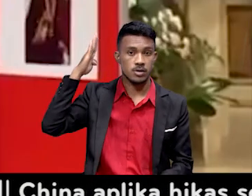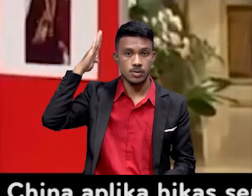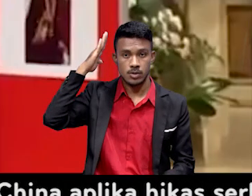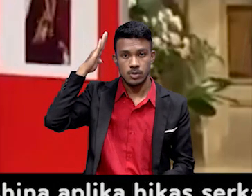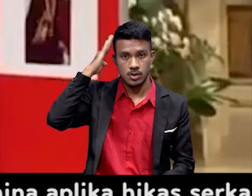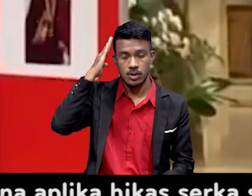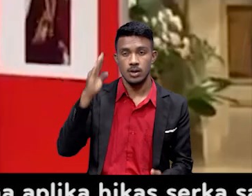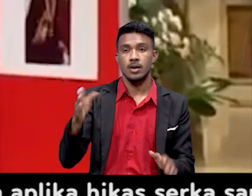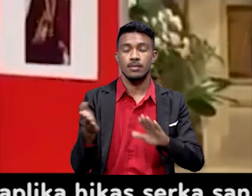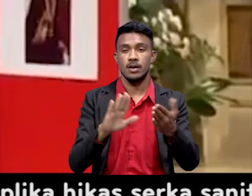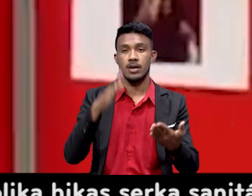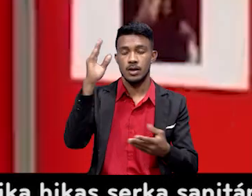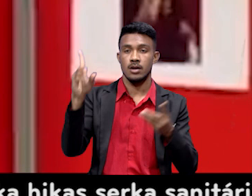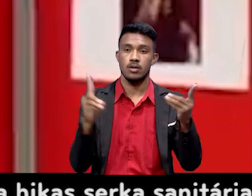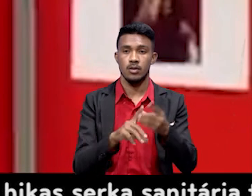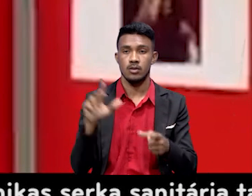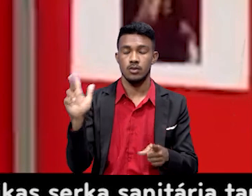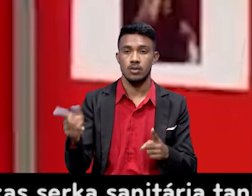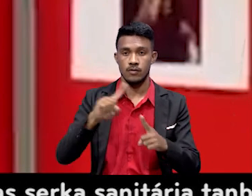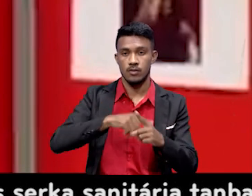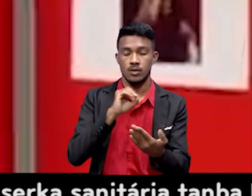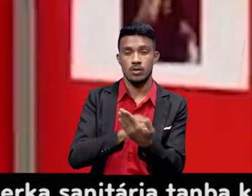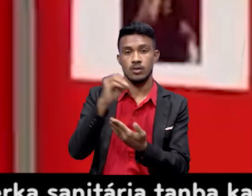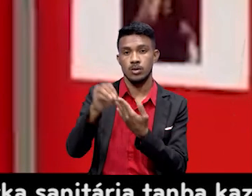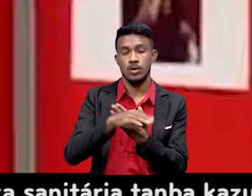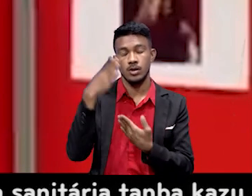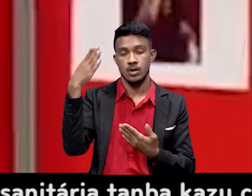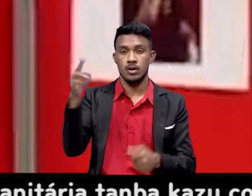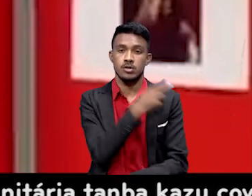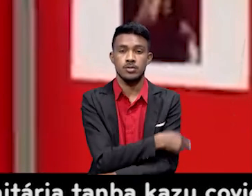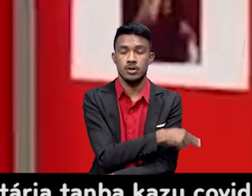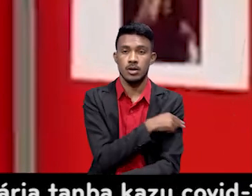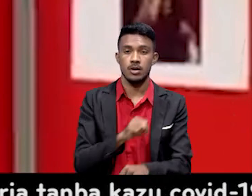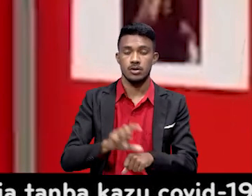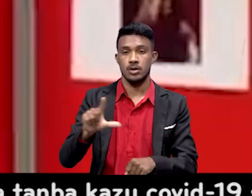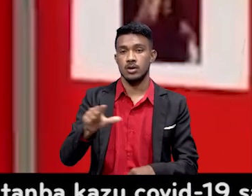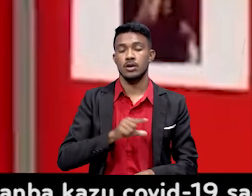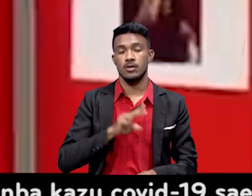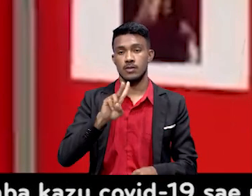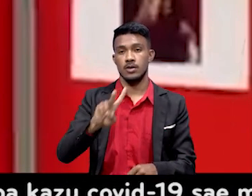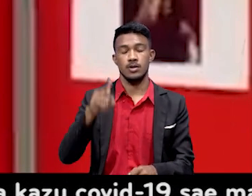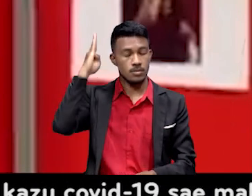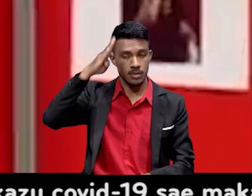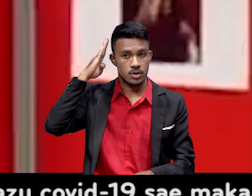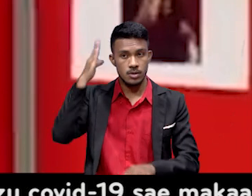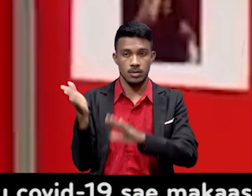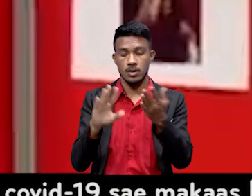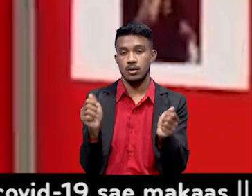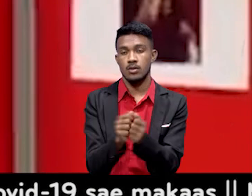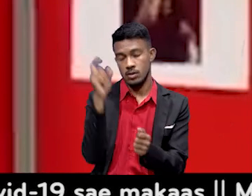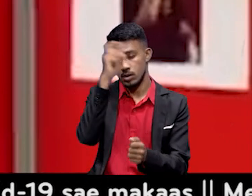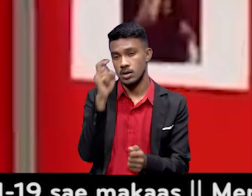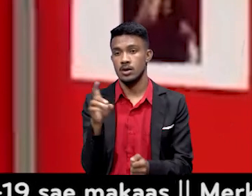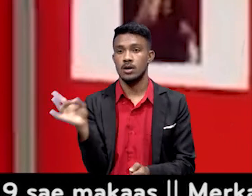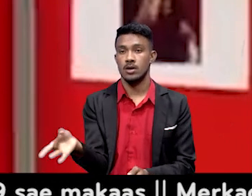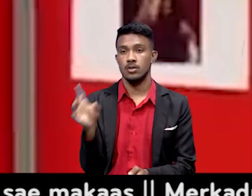do Nascimento, Hakotui, se aloron tolu nulo fulan outubro, né, e Hospital Nacional Guido Valadares. Saudoso Dom Basíli mate, ruidade rito no louro sem